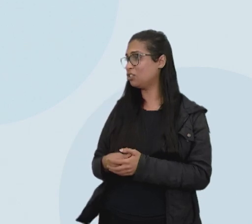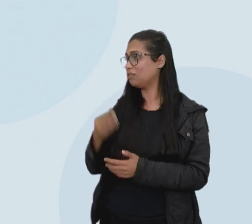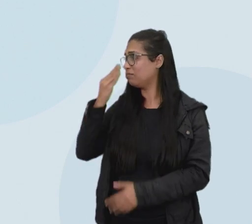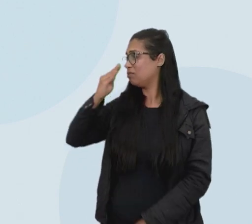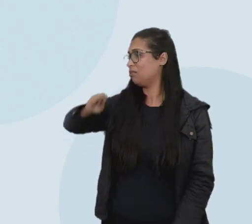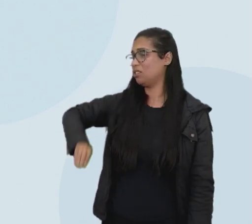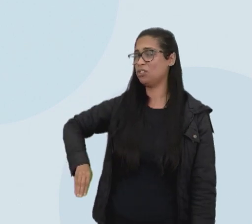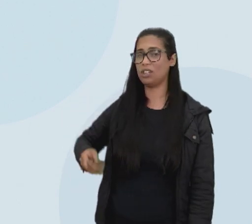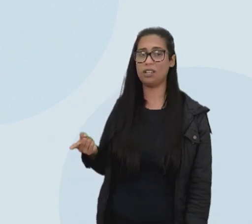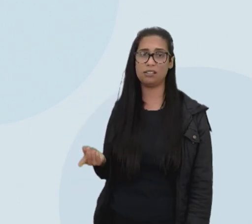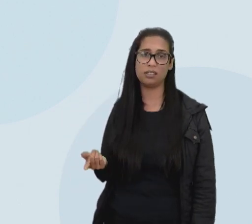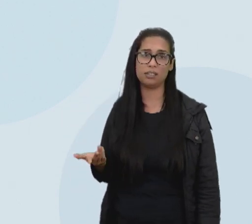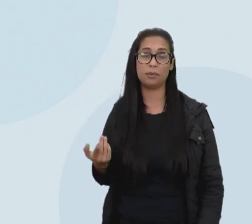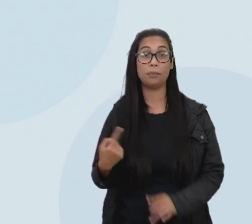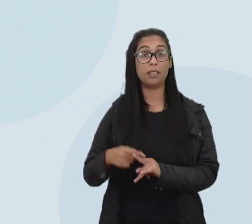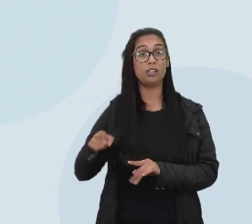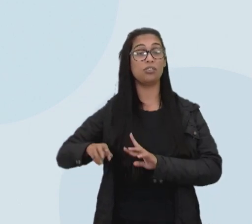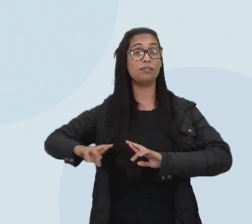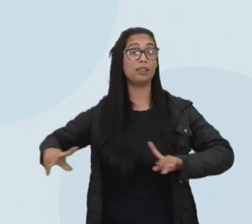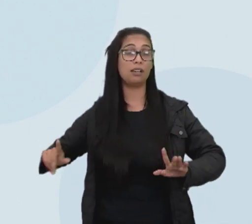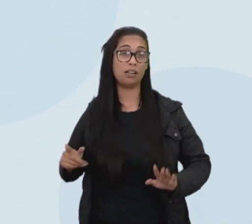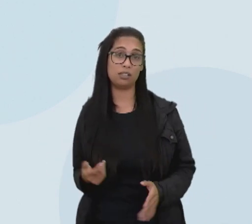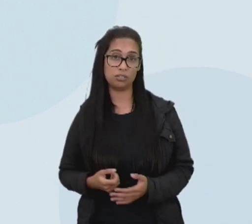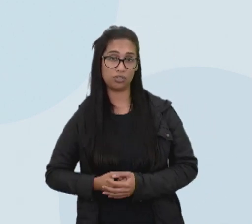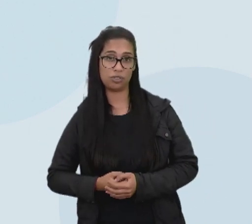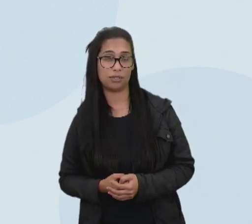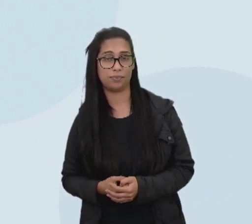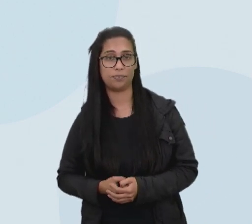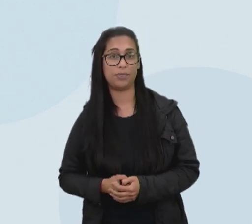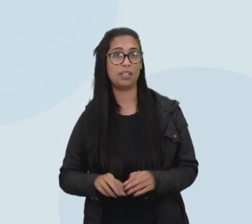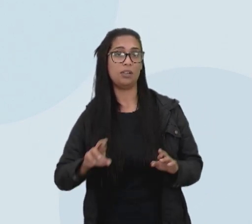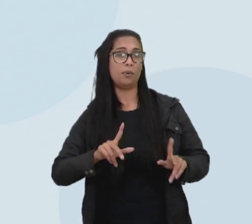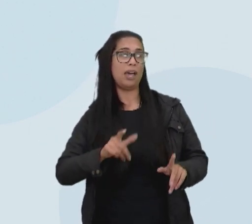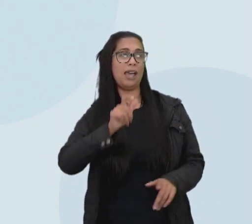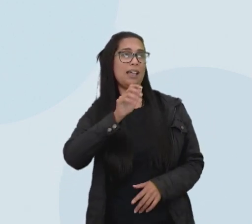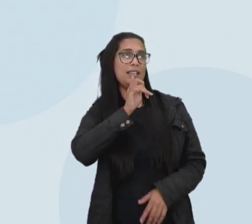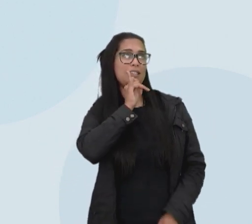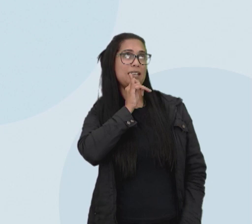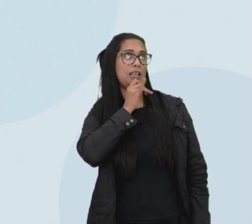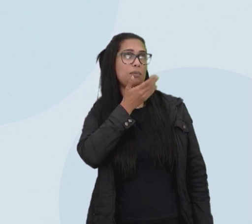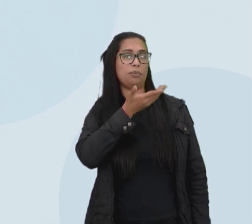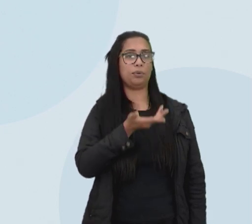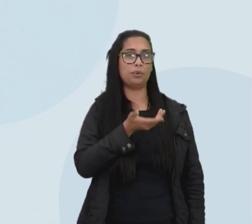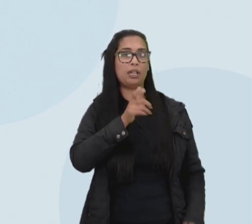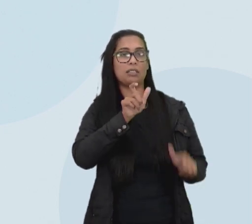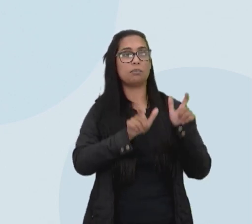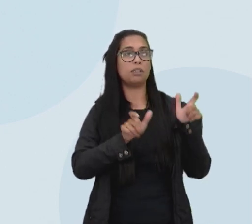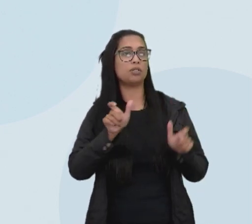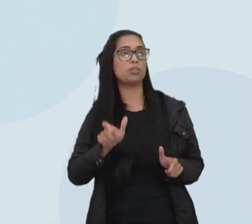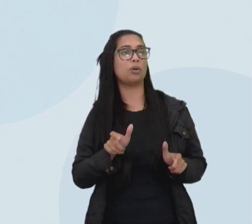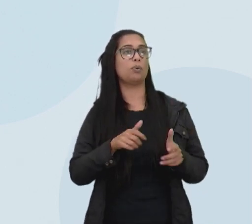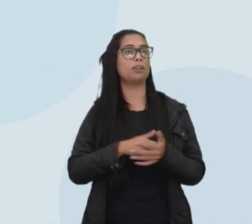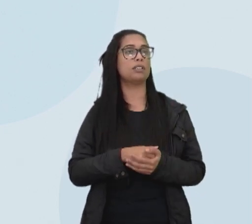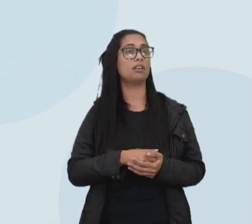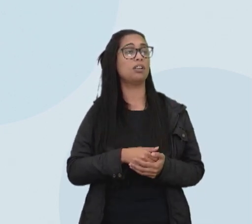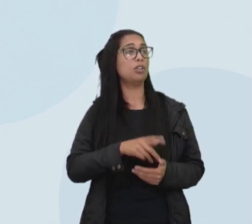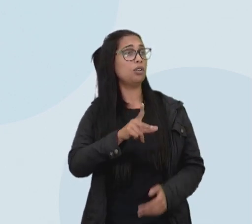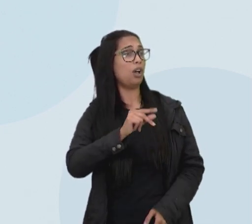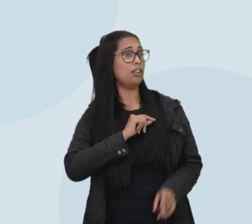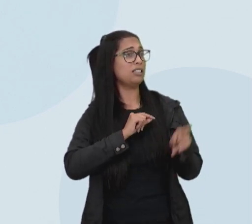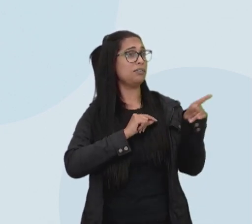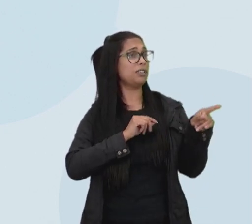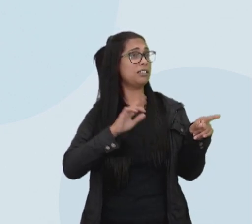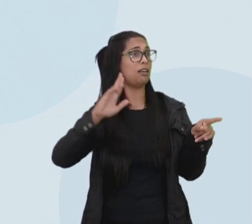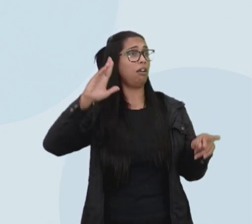visto como diferente. Então, assim, não é que as pessoas olham pra mim e me olham como um alienígena verde com